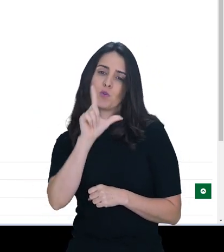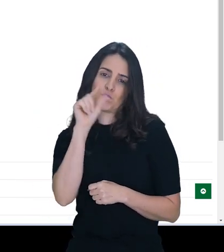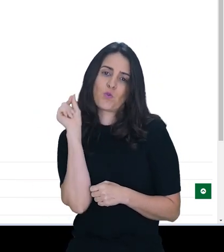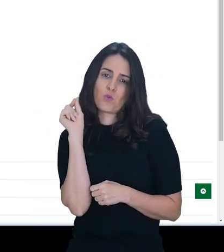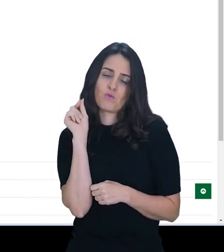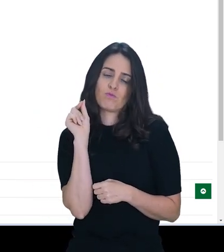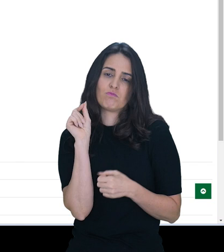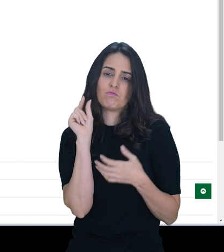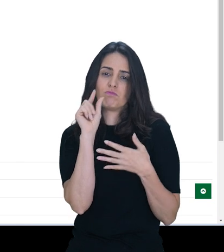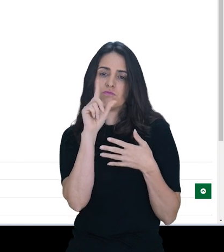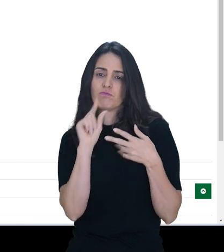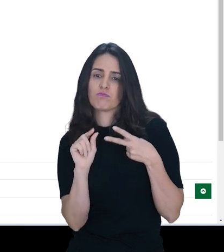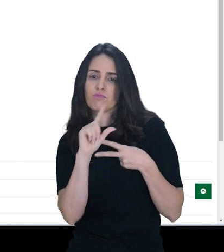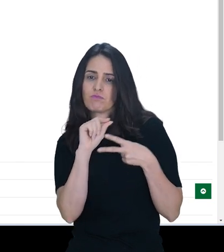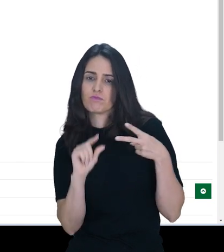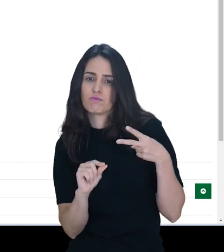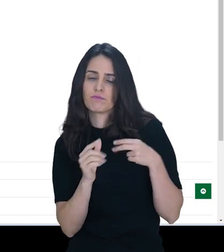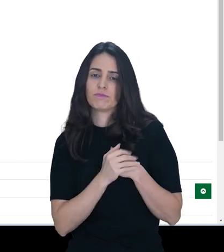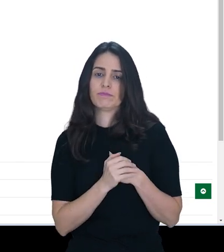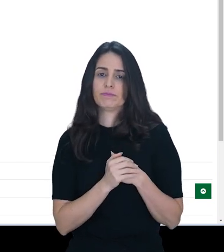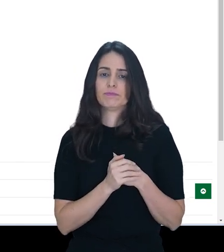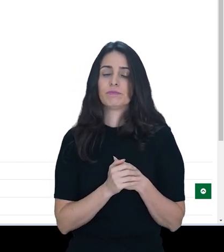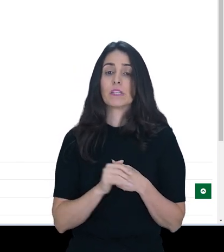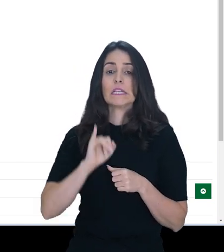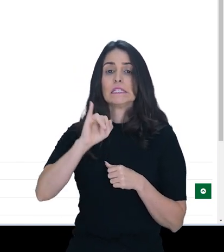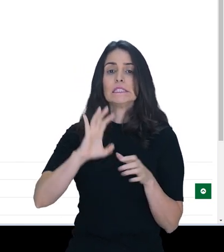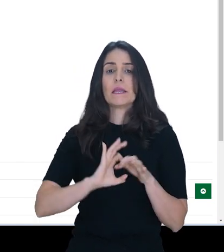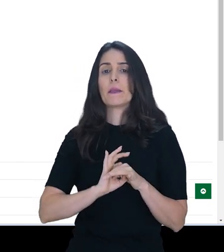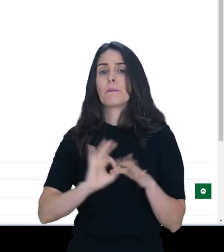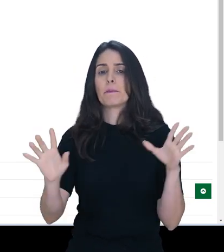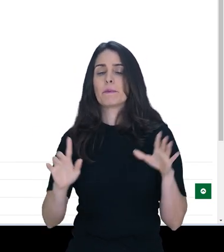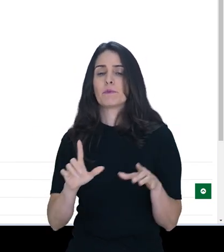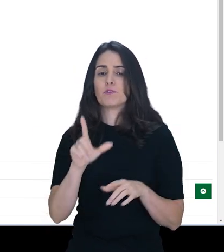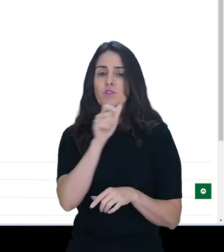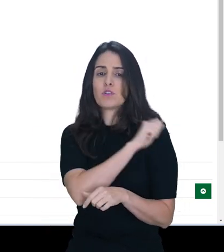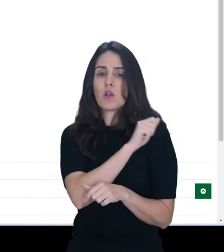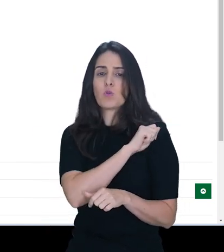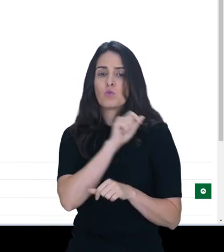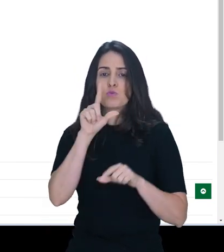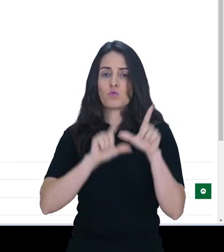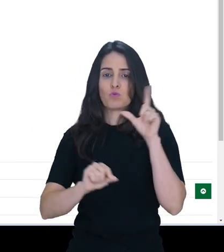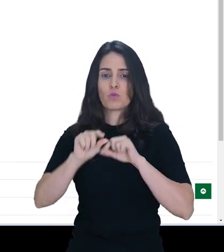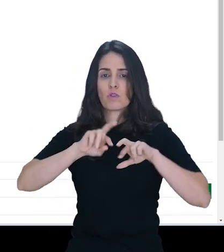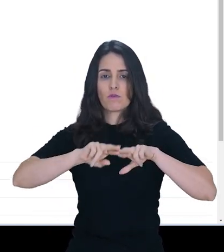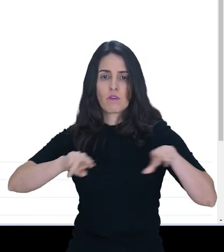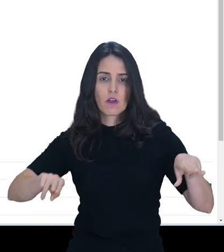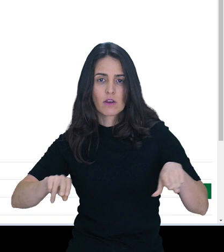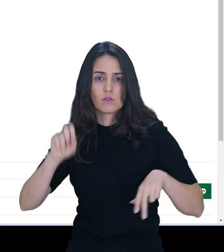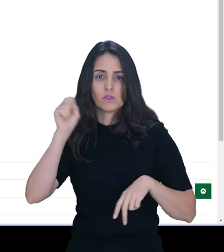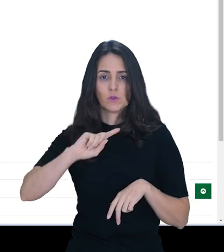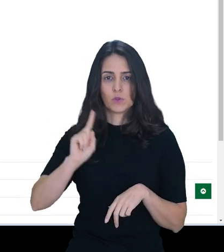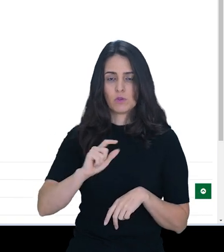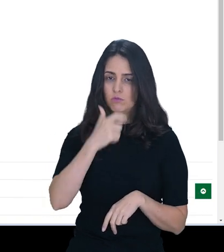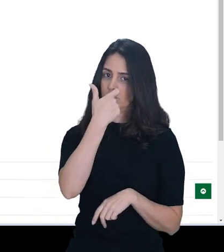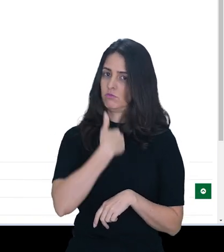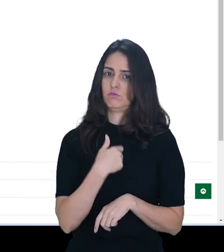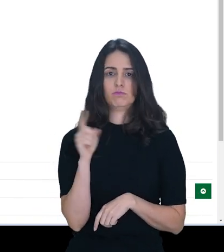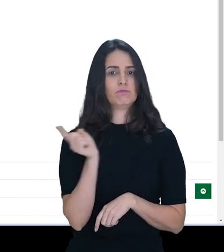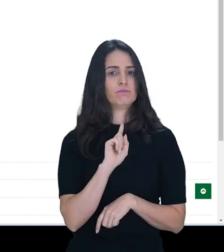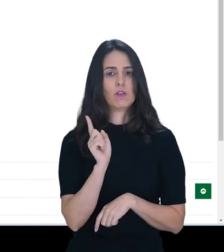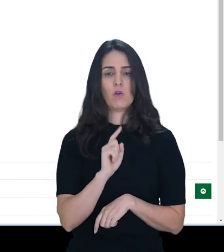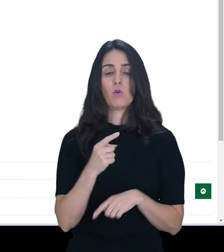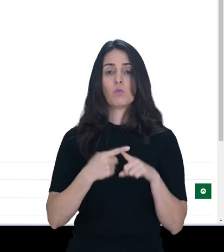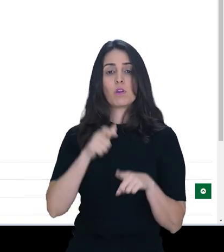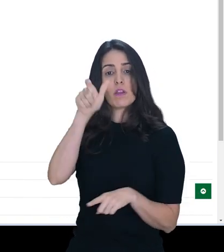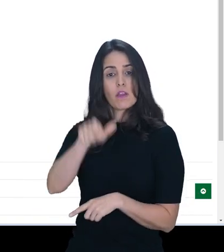não. Permitir mais de uma opção a ser selecionada também vai de acordo com o contexto. No meu caso aqui é não, porque eu quero que